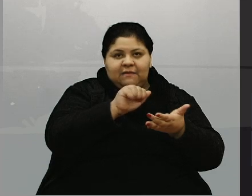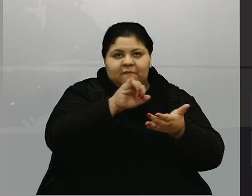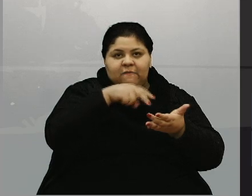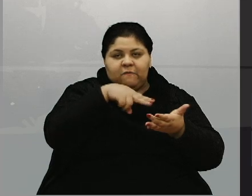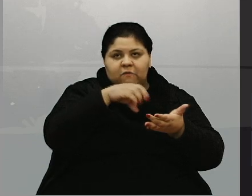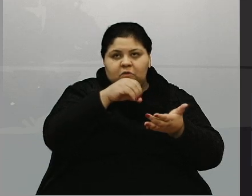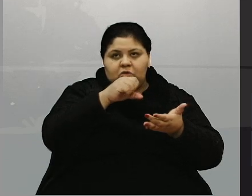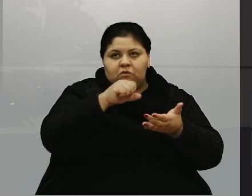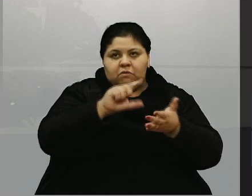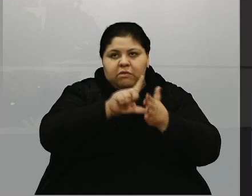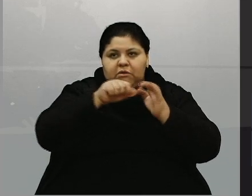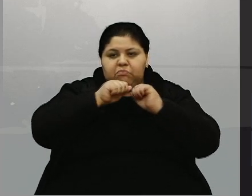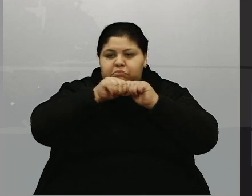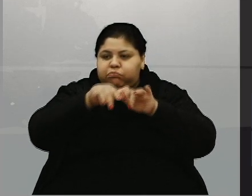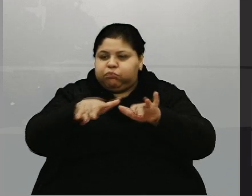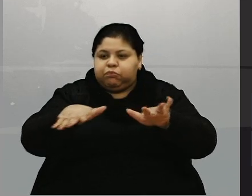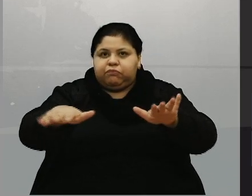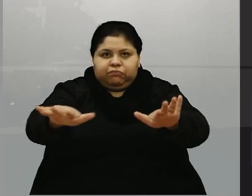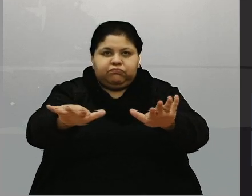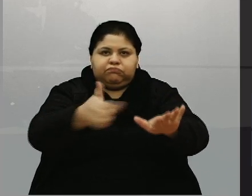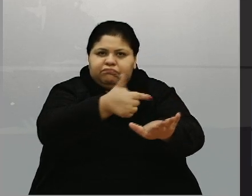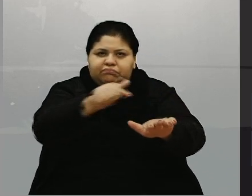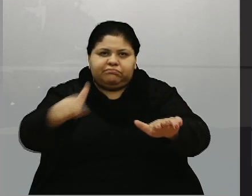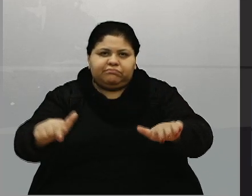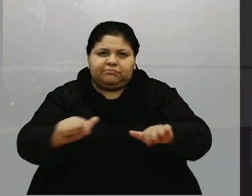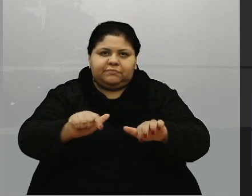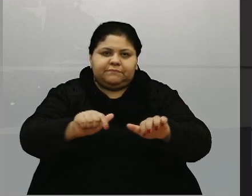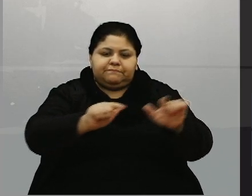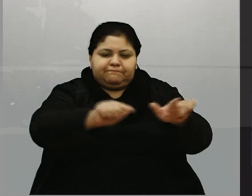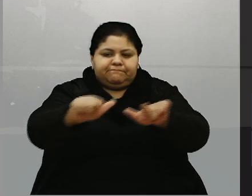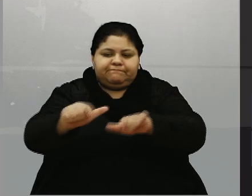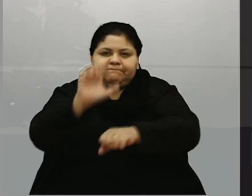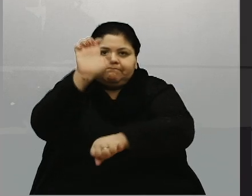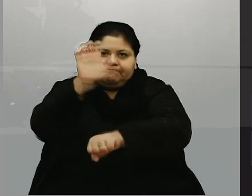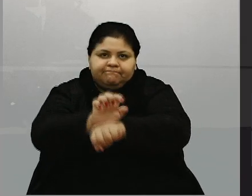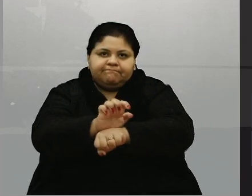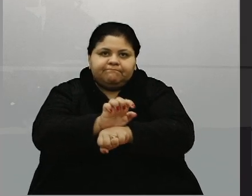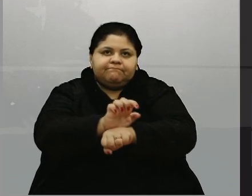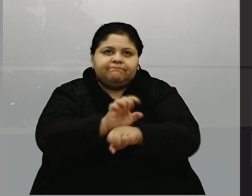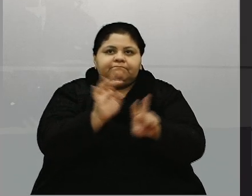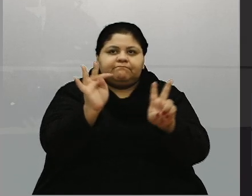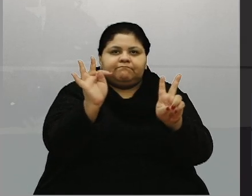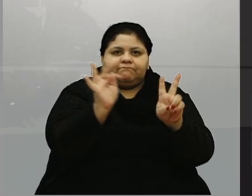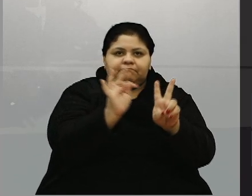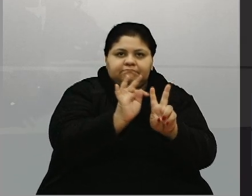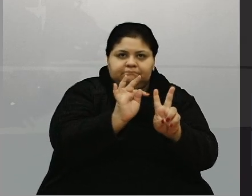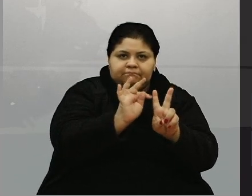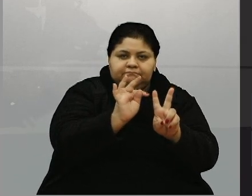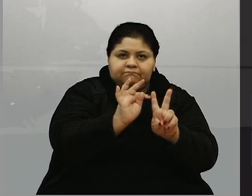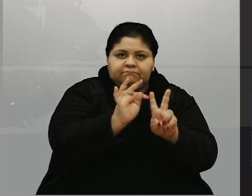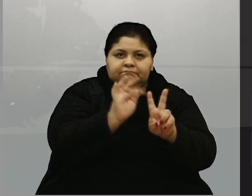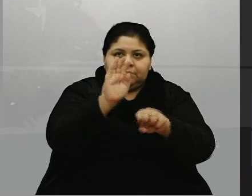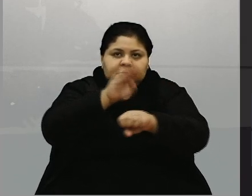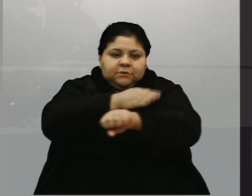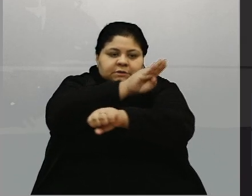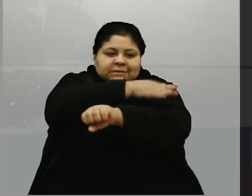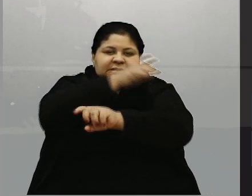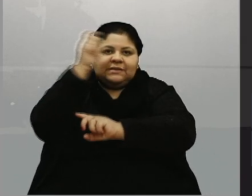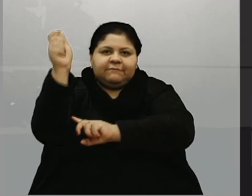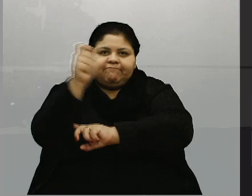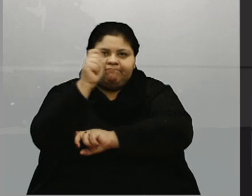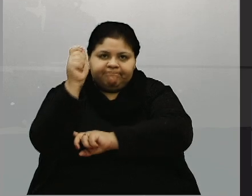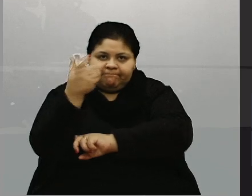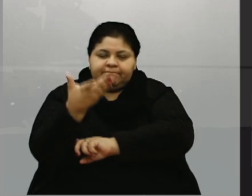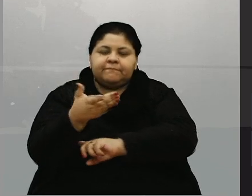espalharam para outras regiões do estado, tal como o Vale do Taquari, a Serra Gaúcha, né?